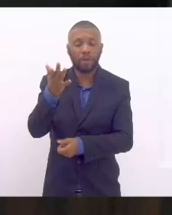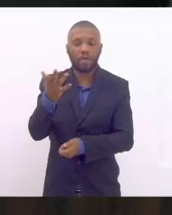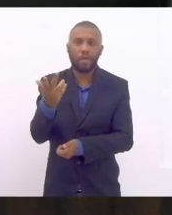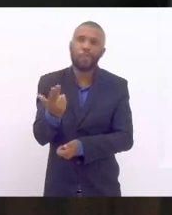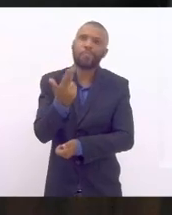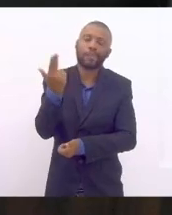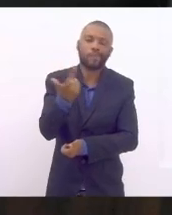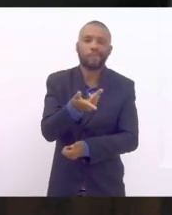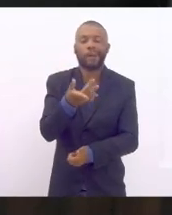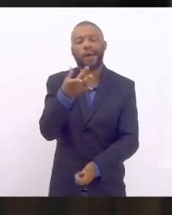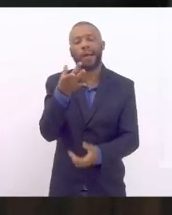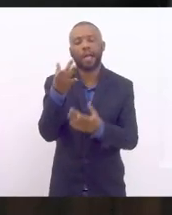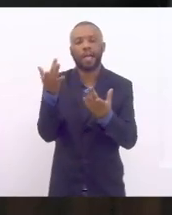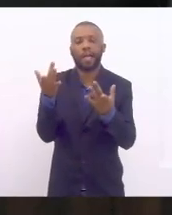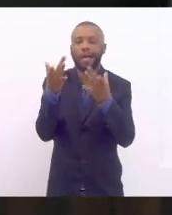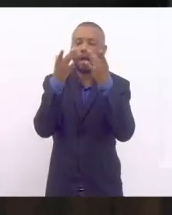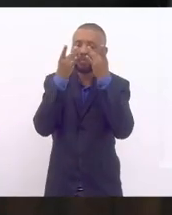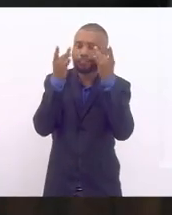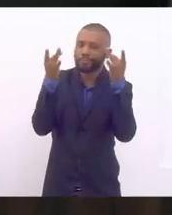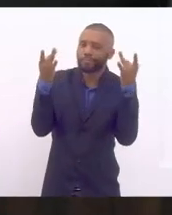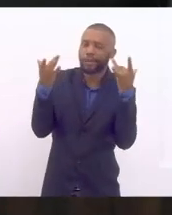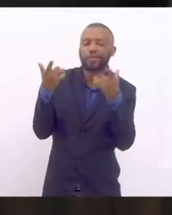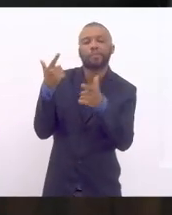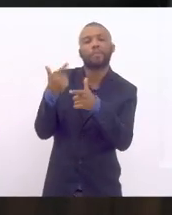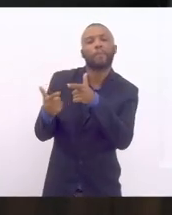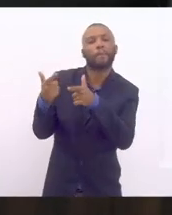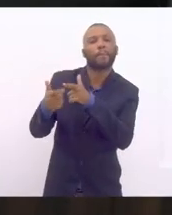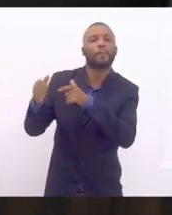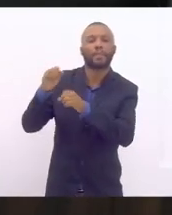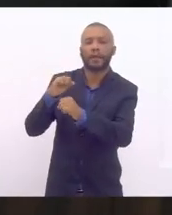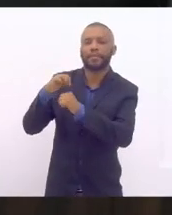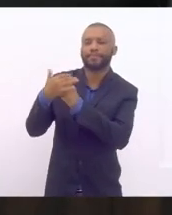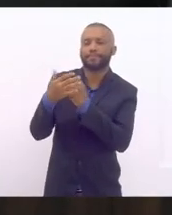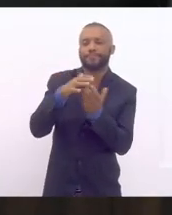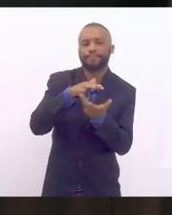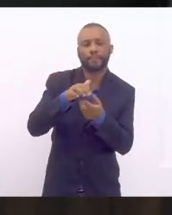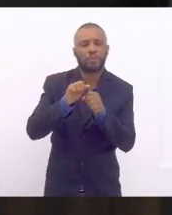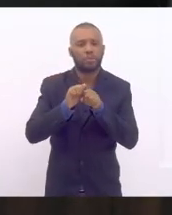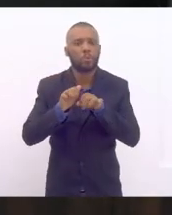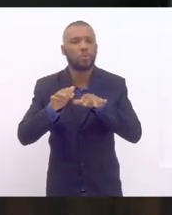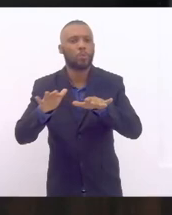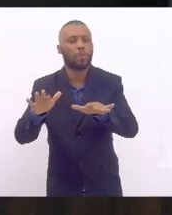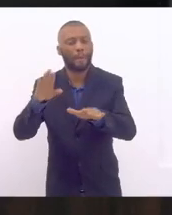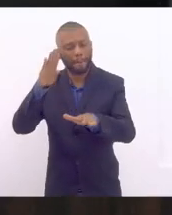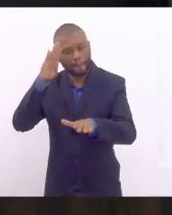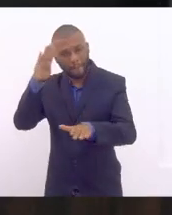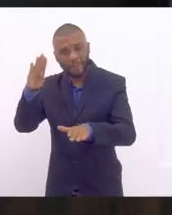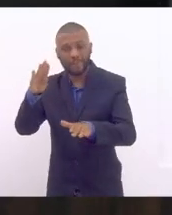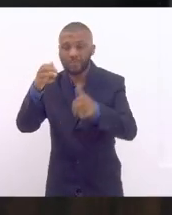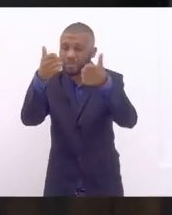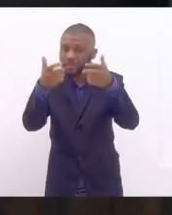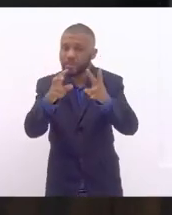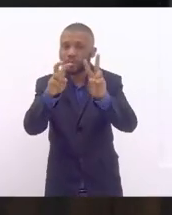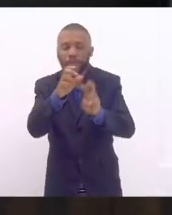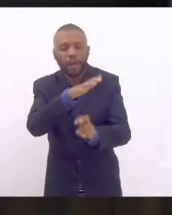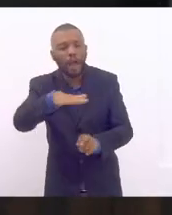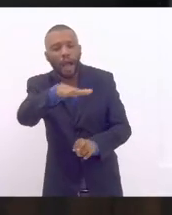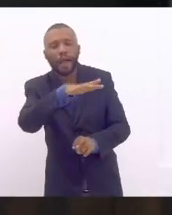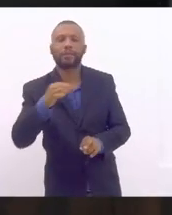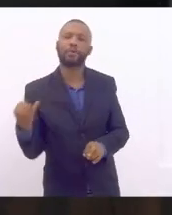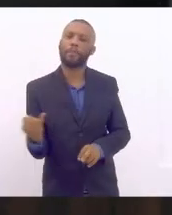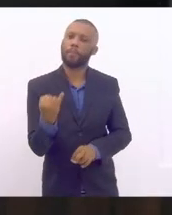consequências da pandemia seja ainda mais profundas Principalmente quando falamos de setor de tão fundamentais para